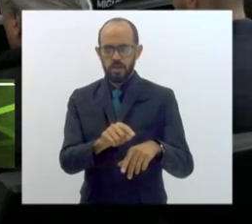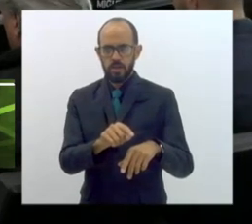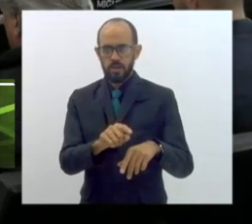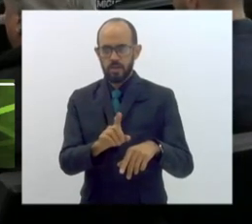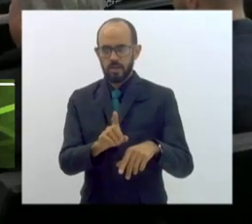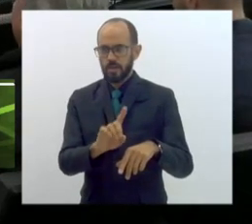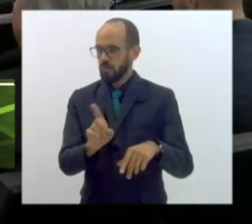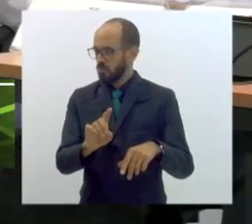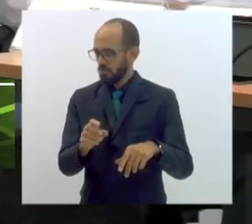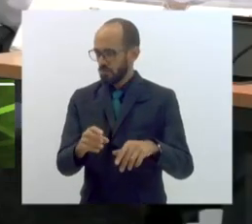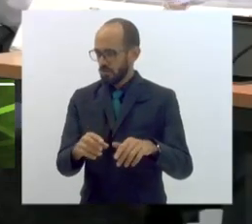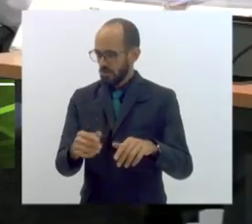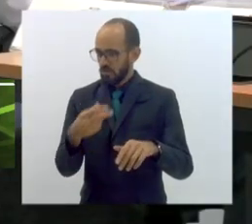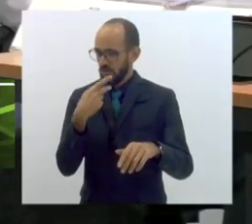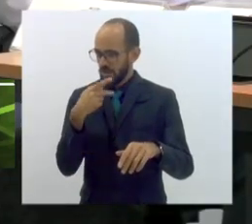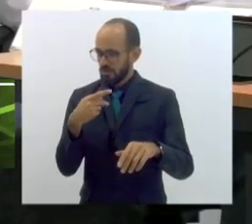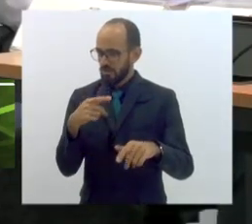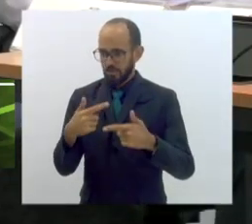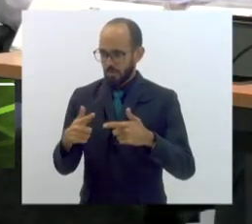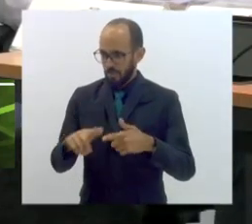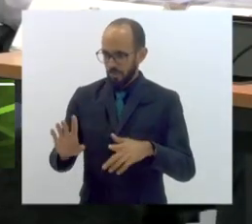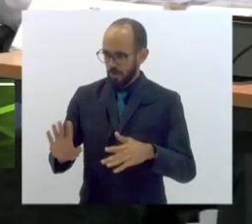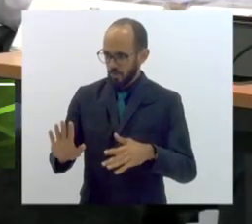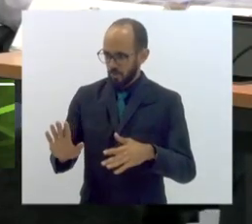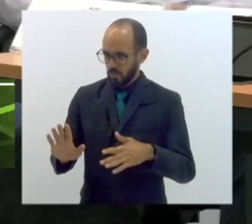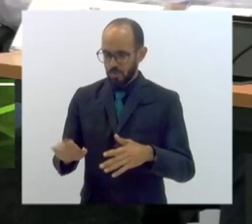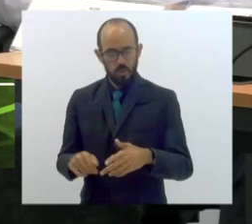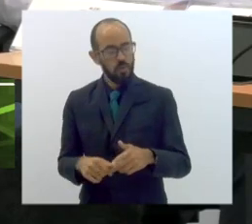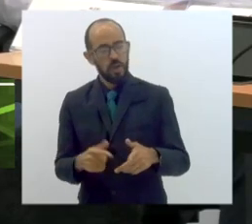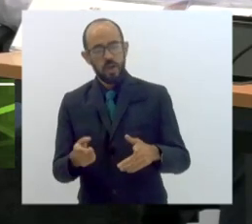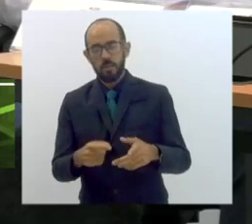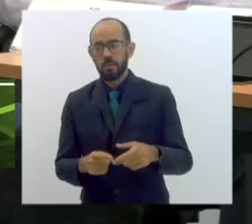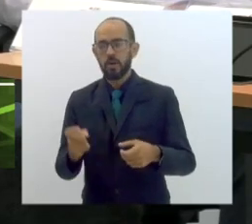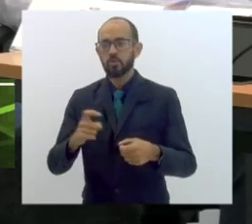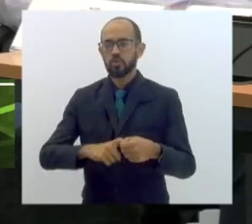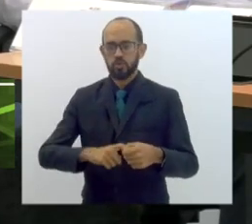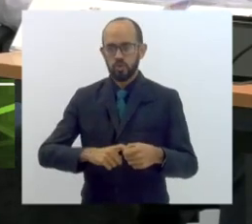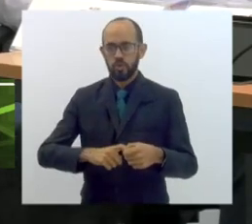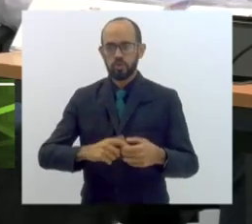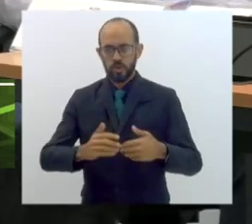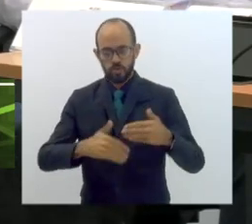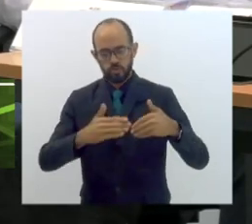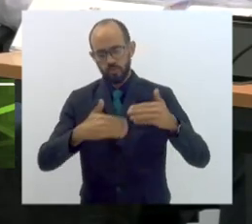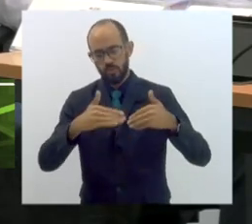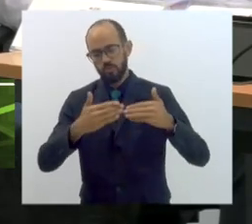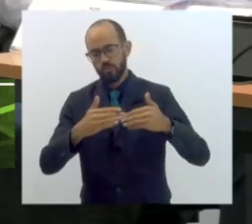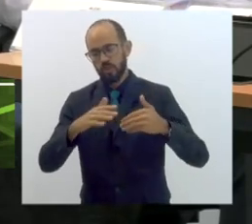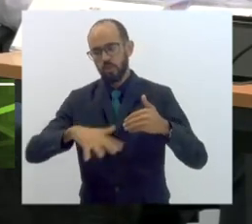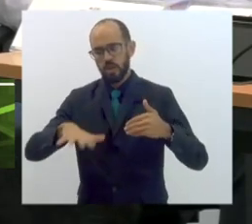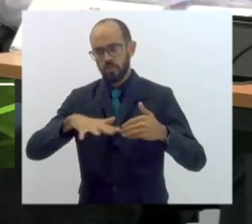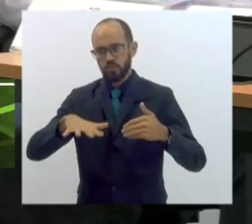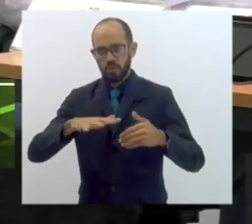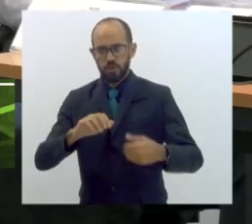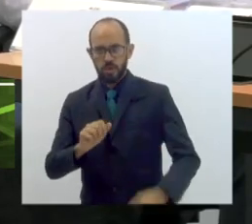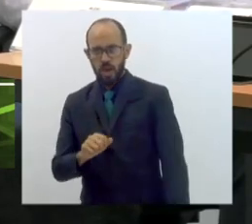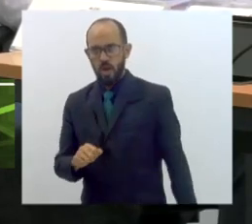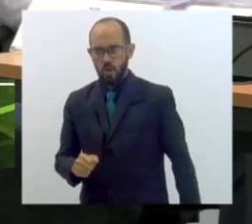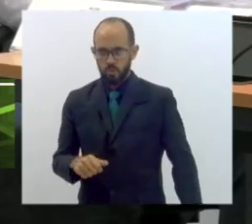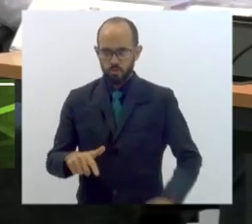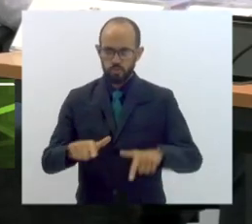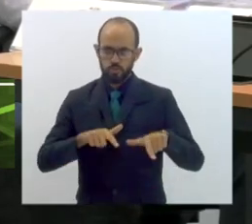não? para auxiliar os consórcios para estar em desenvolvimento regional dos